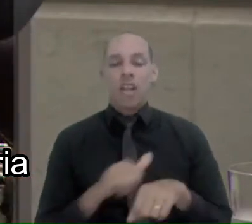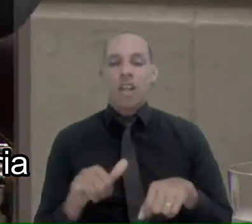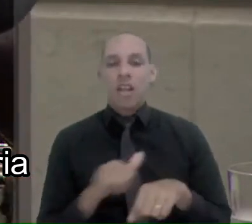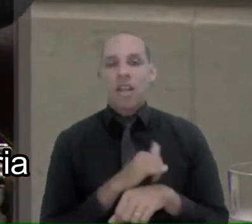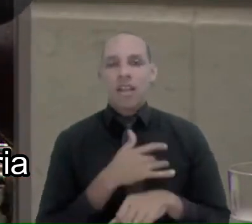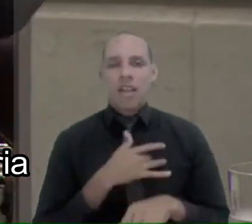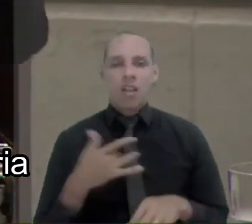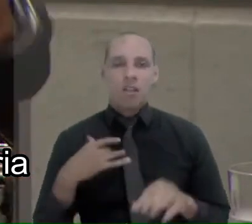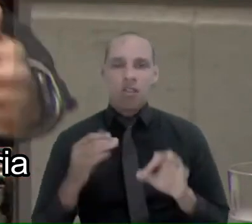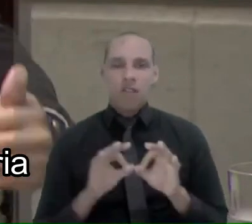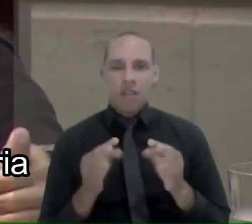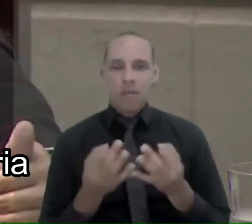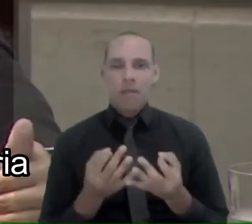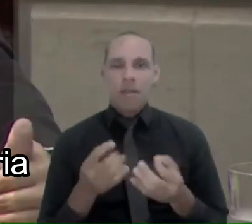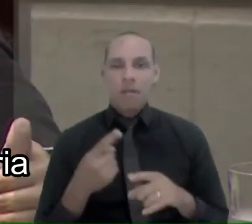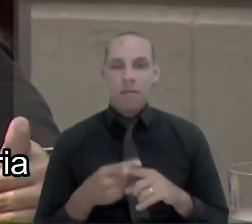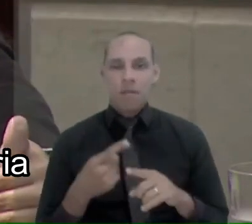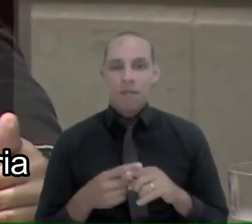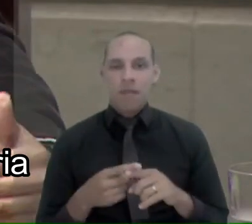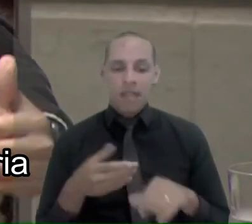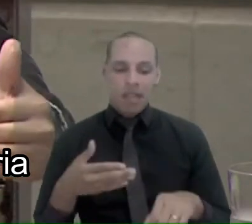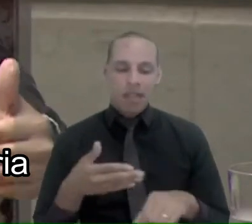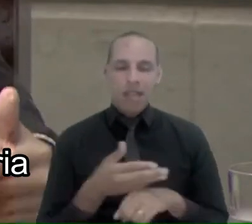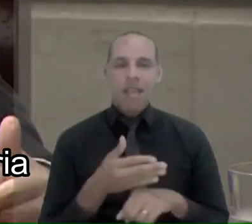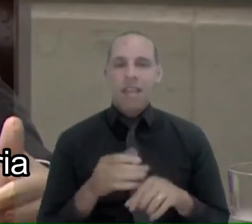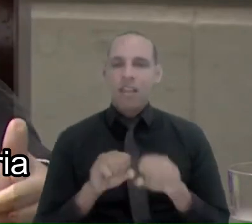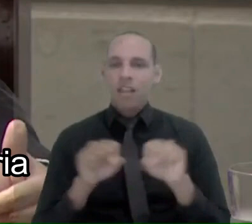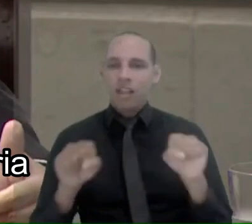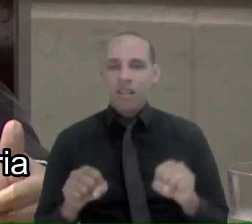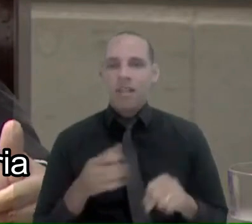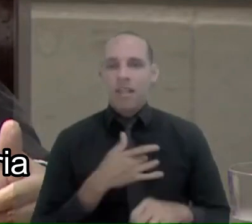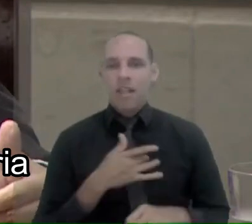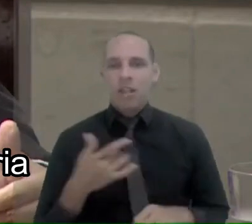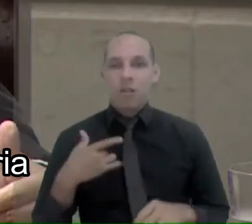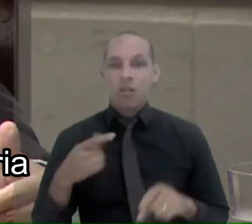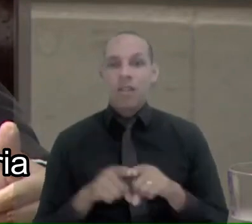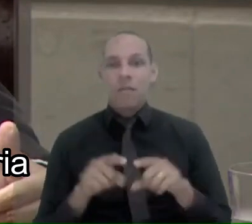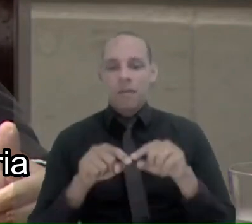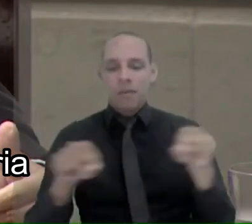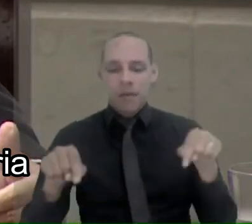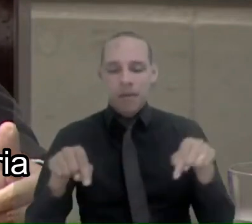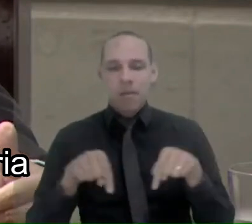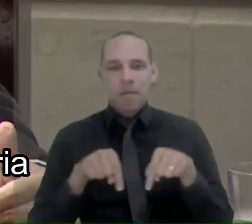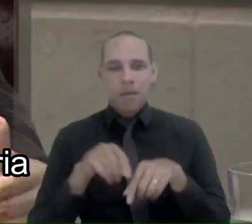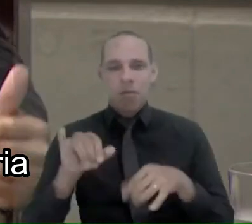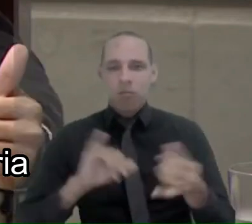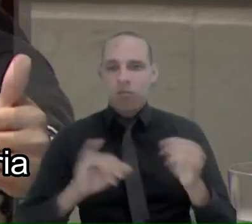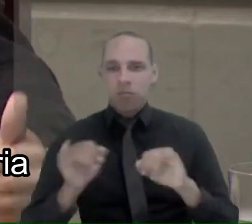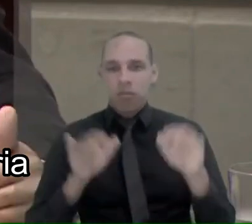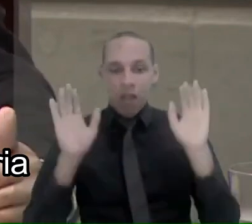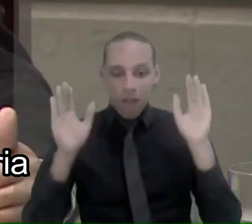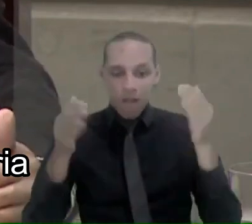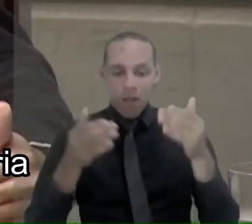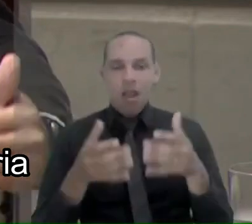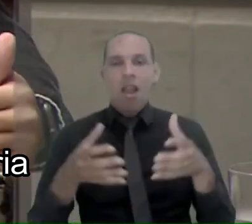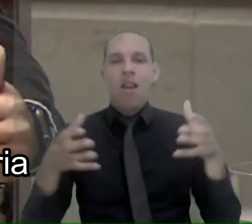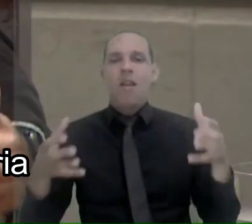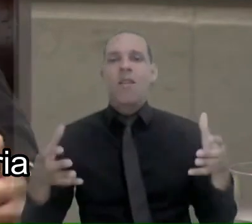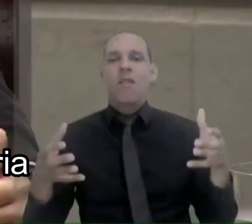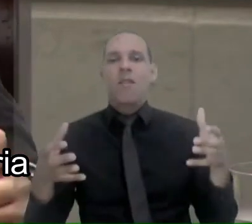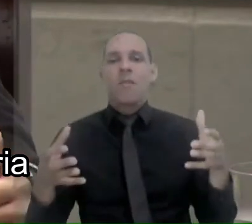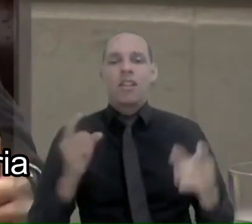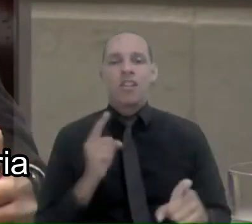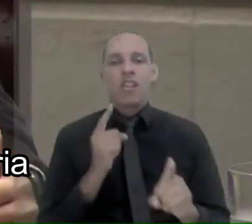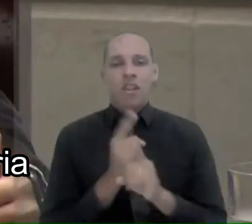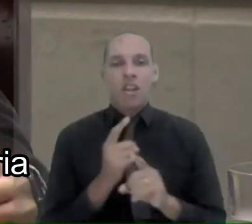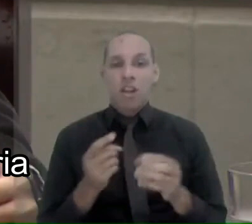do sistema de saúde, a modernização dos laboratórios e ampliação do escopo de diagnóstico, principalmente com a